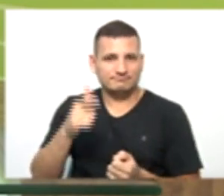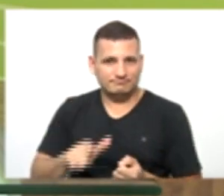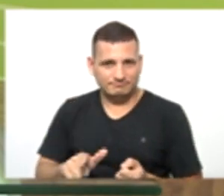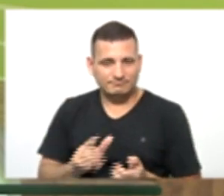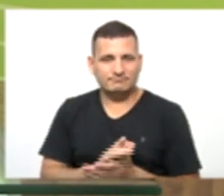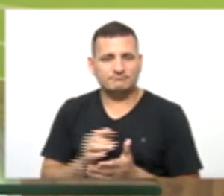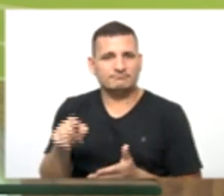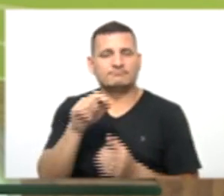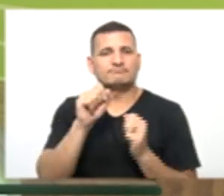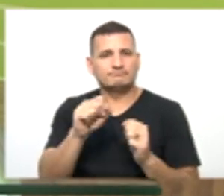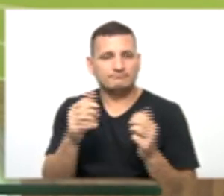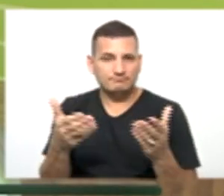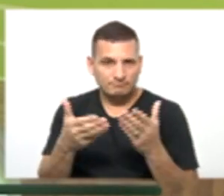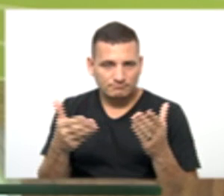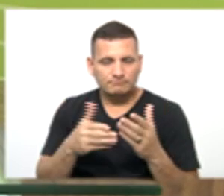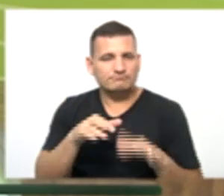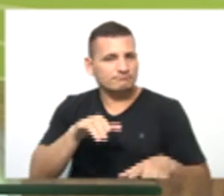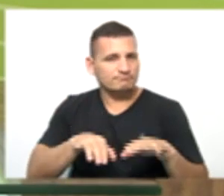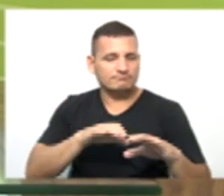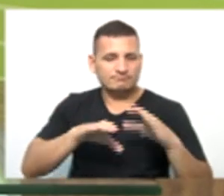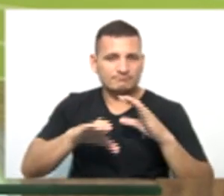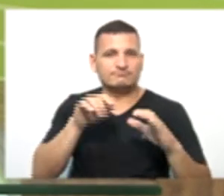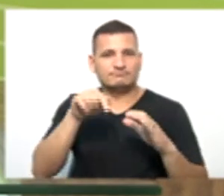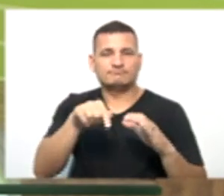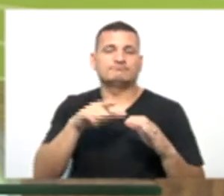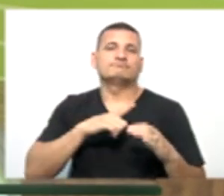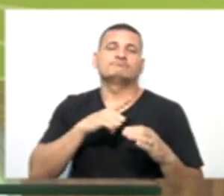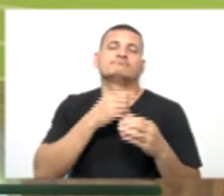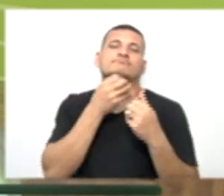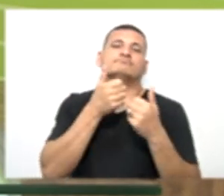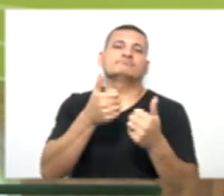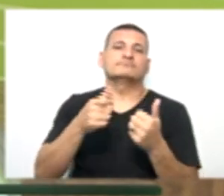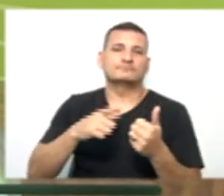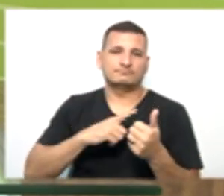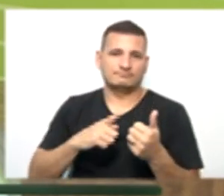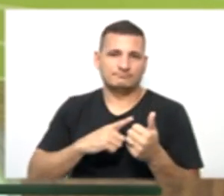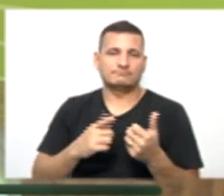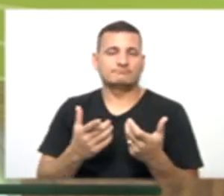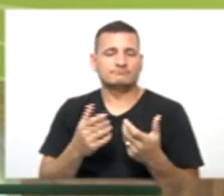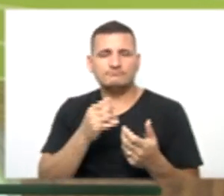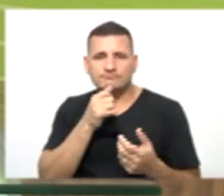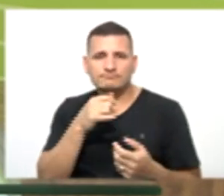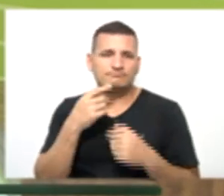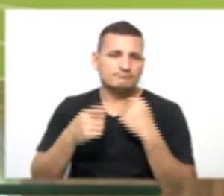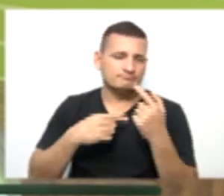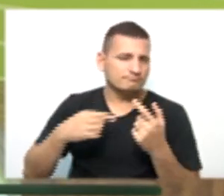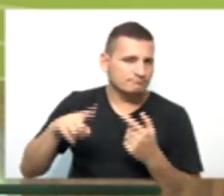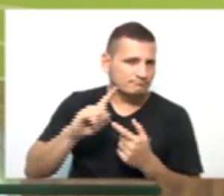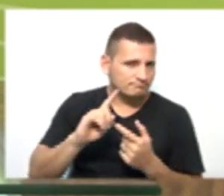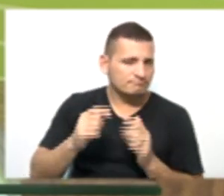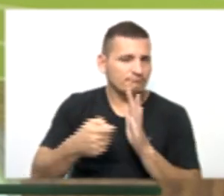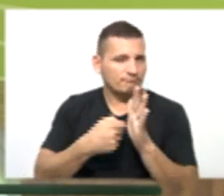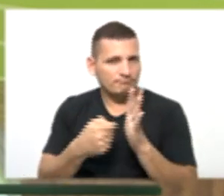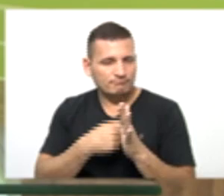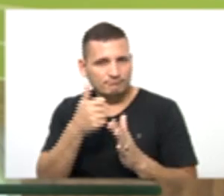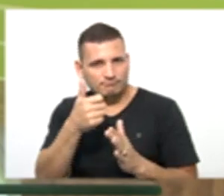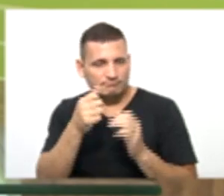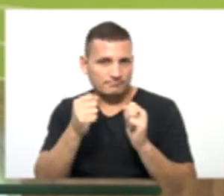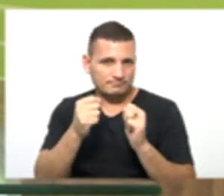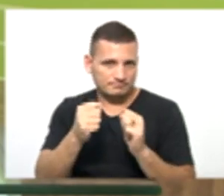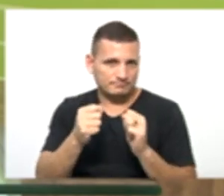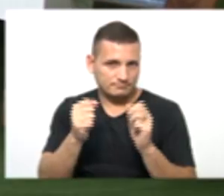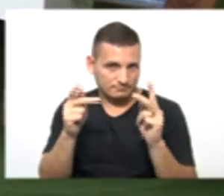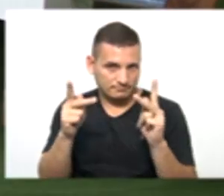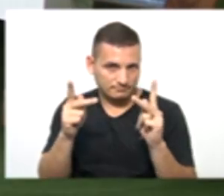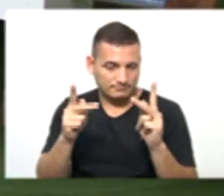podem acessar o chat, porque está tudo certinho para nós sabermos quais são as dúvidas de vocês antes da prova. Vamos à